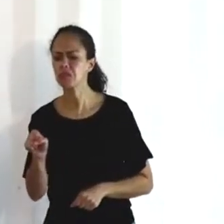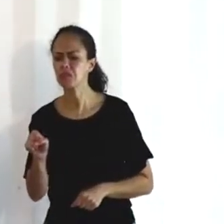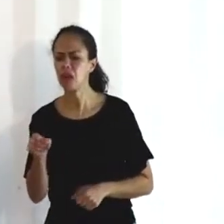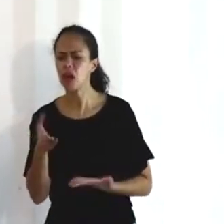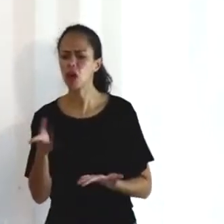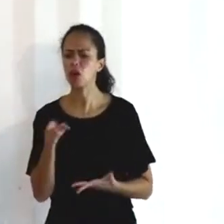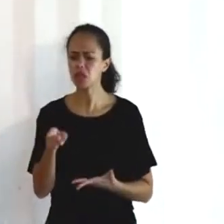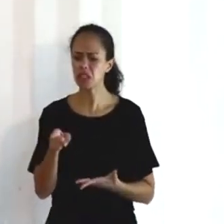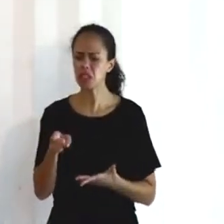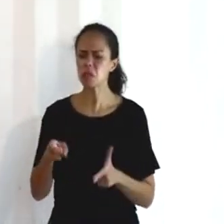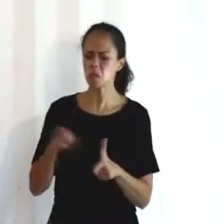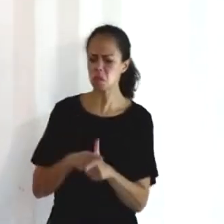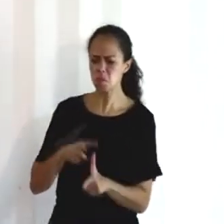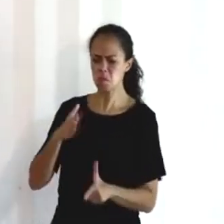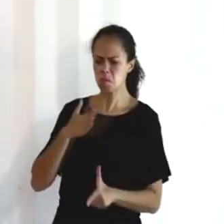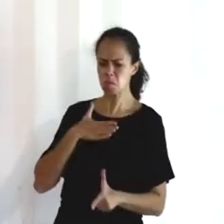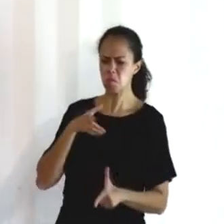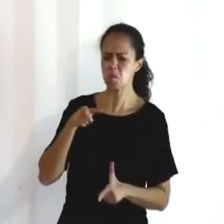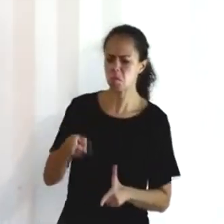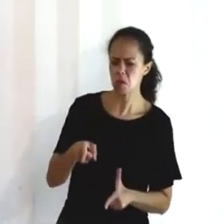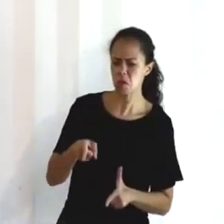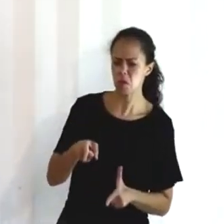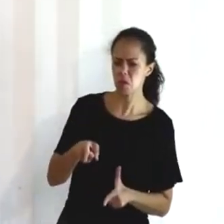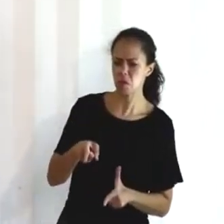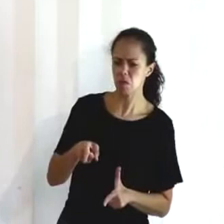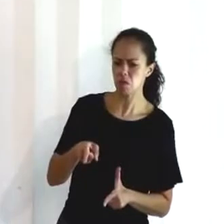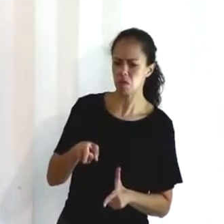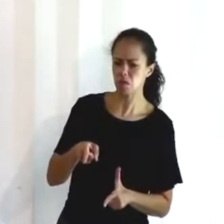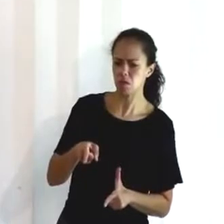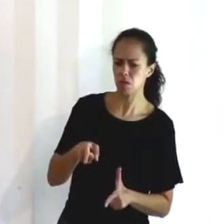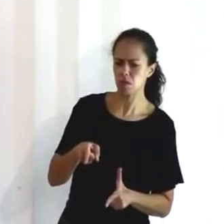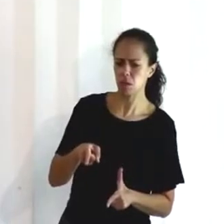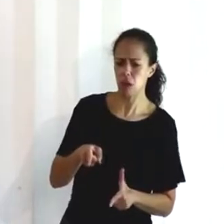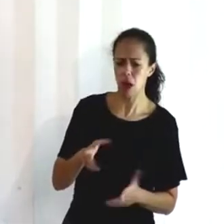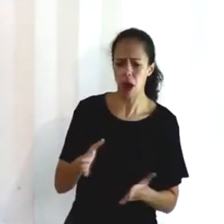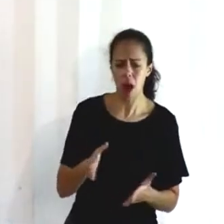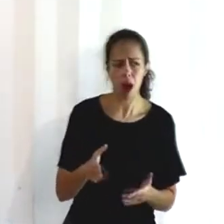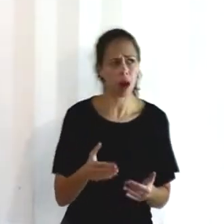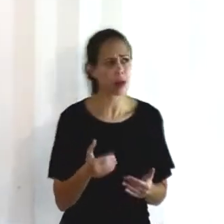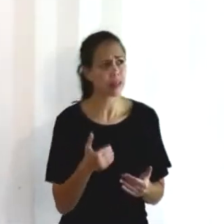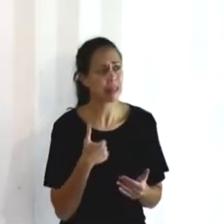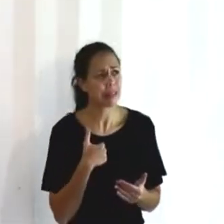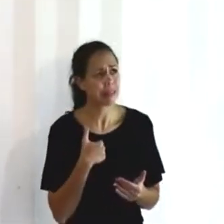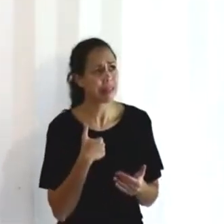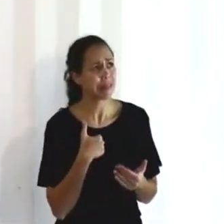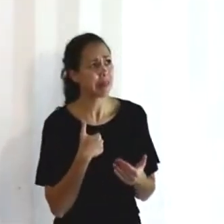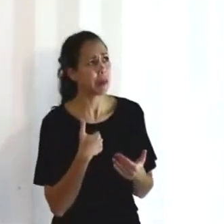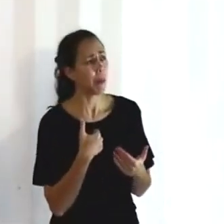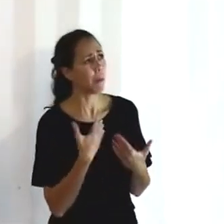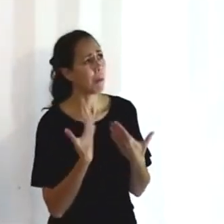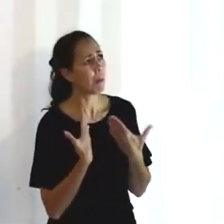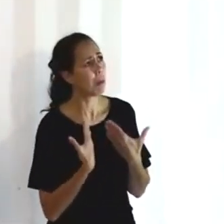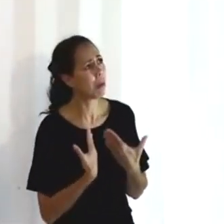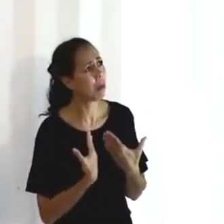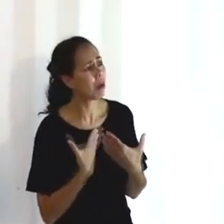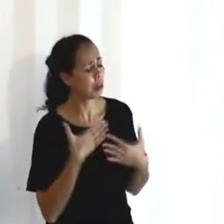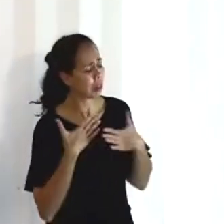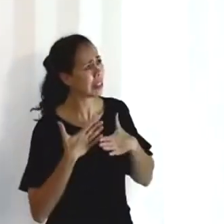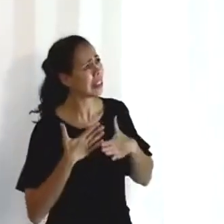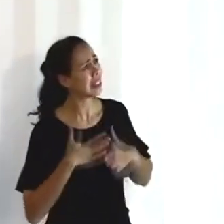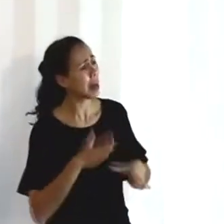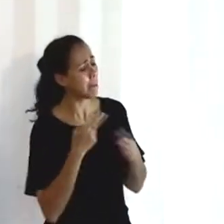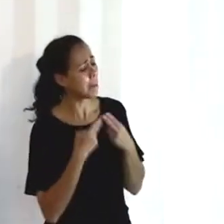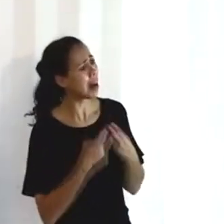dizendo: paga-me o que me deves. Então o seu conservo, caindo-lhe aos pés, lhe implorava: sê